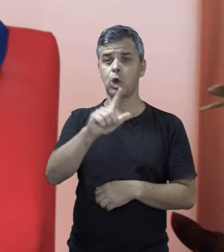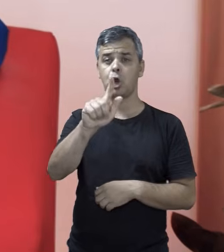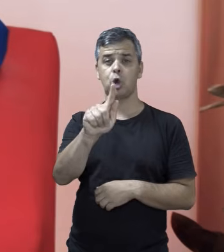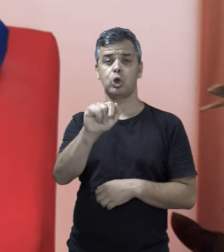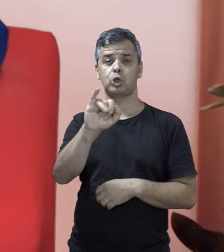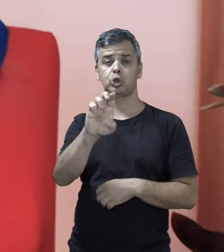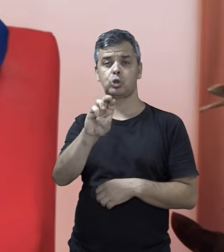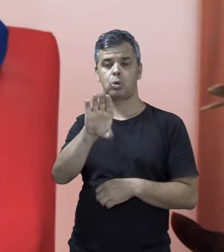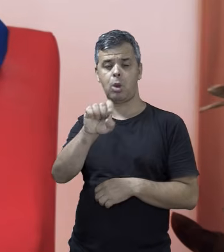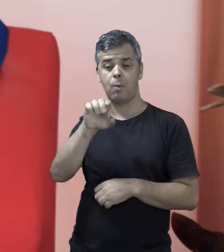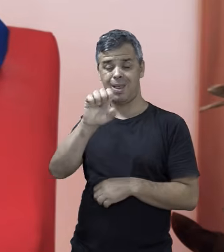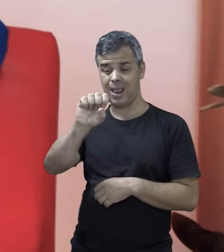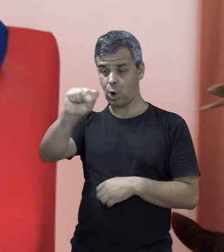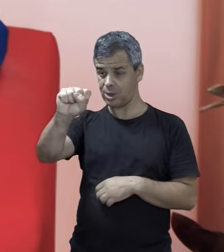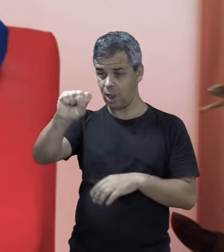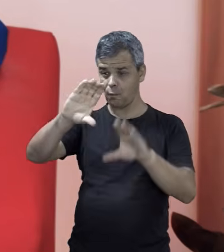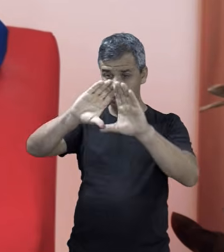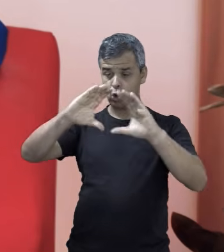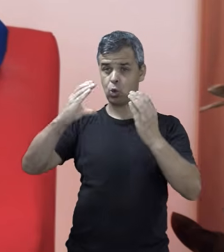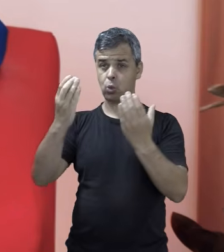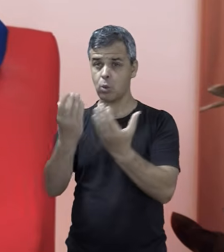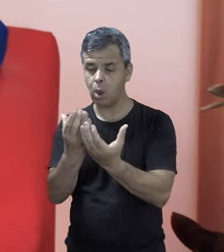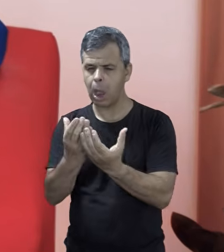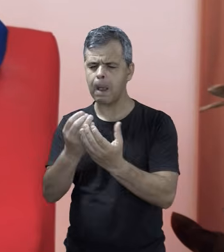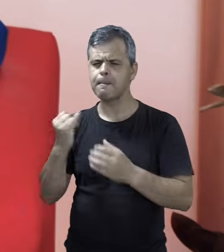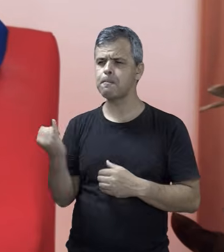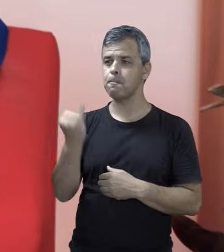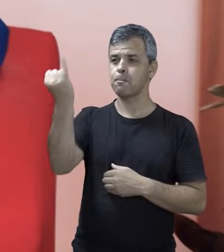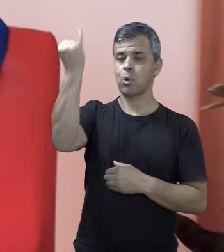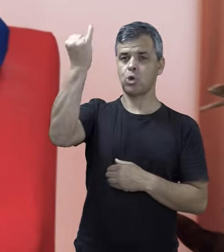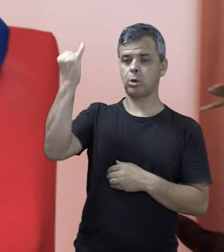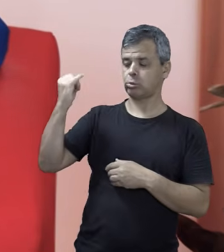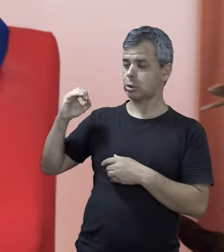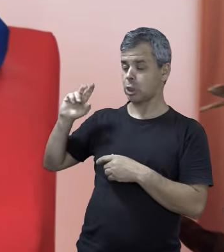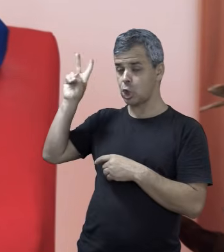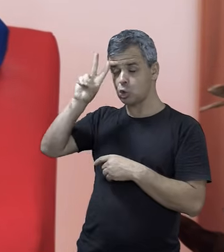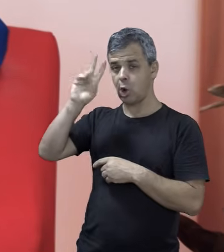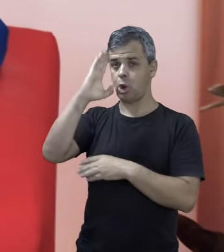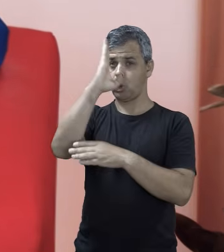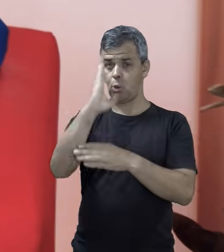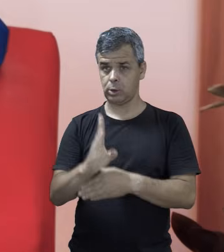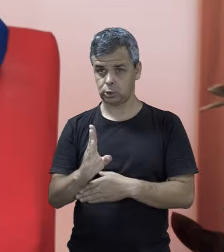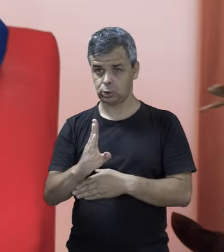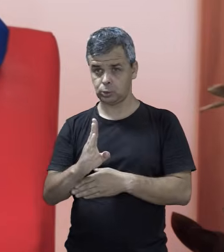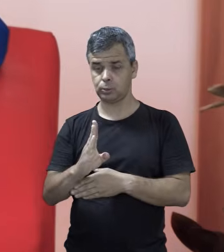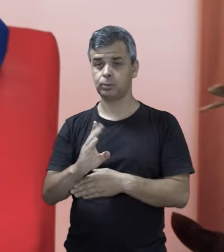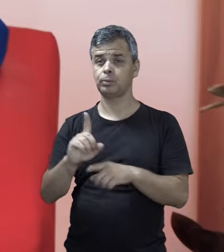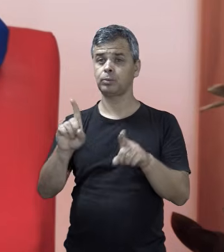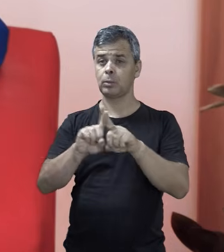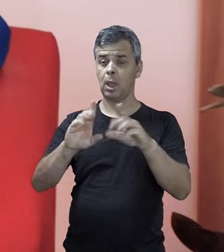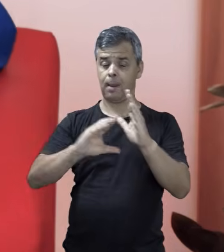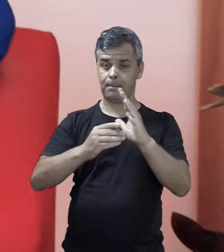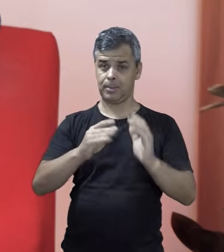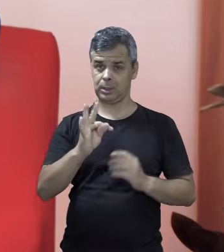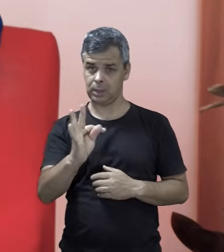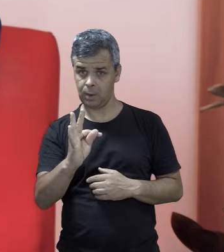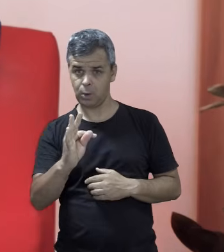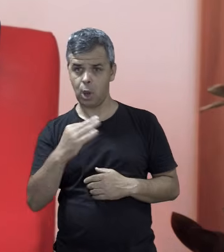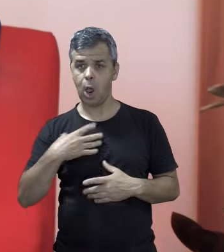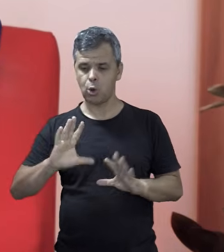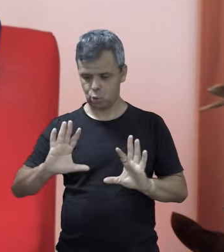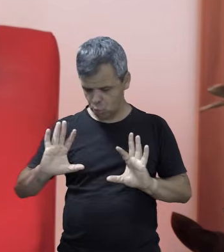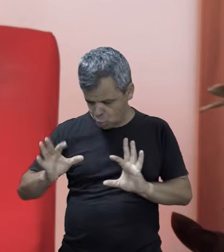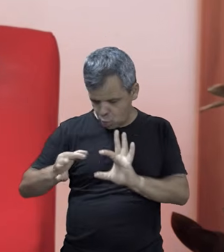E ele é o 8º congresso num momento decisivo da nossa história. Eu diria para o Brasil, mas para o PT, que confunde